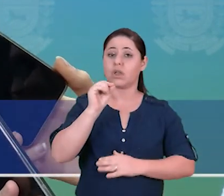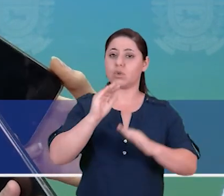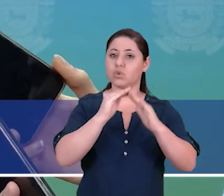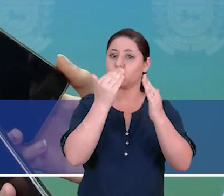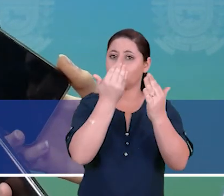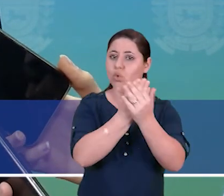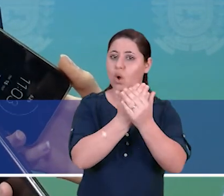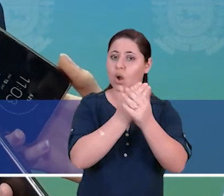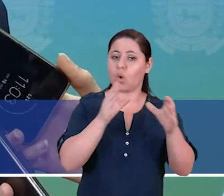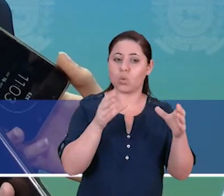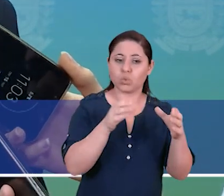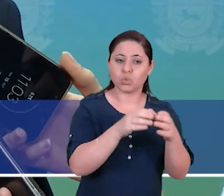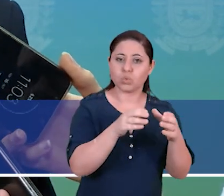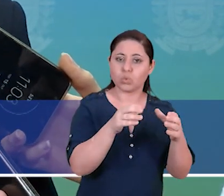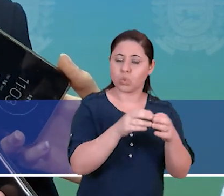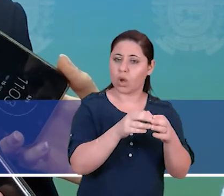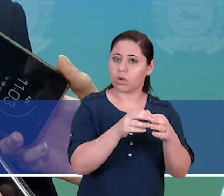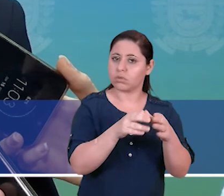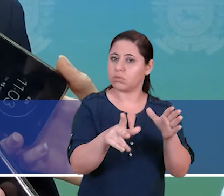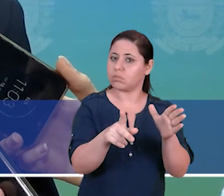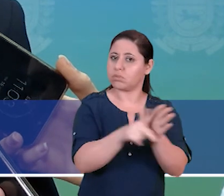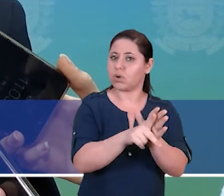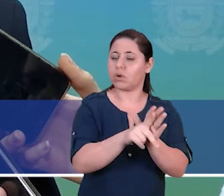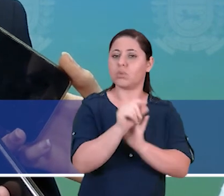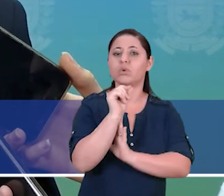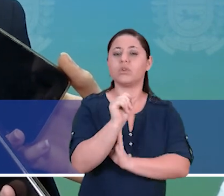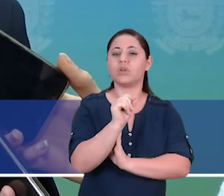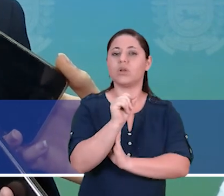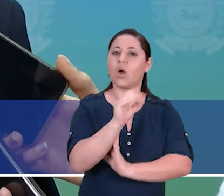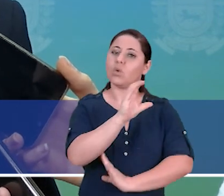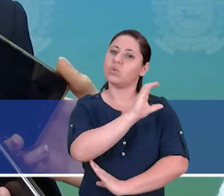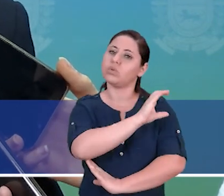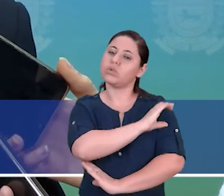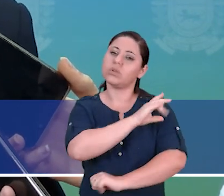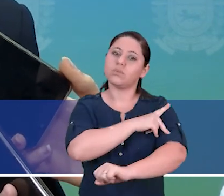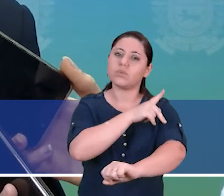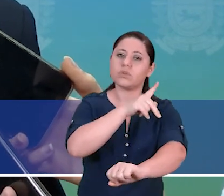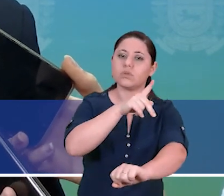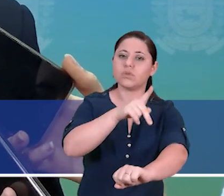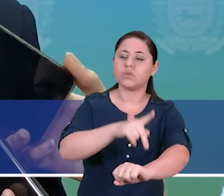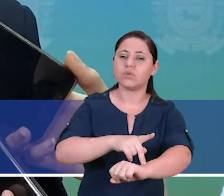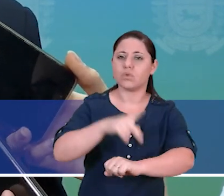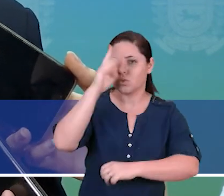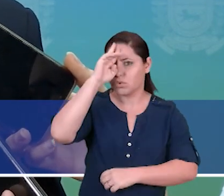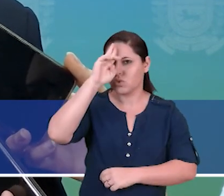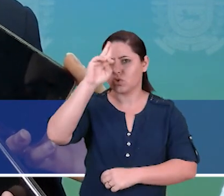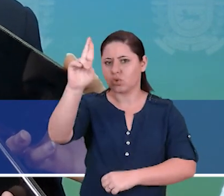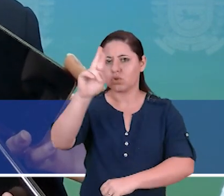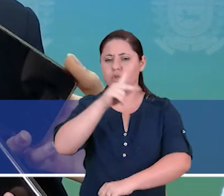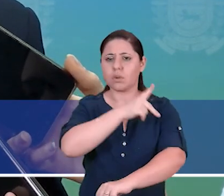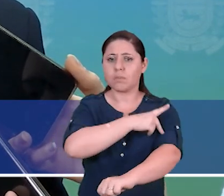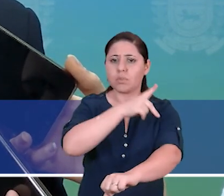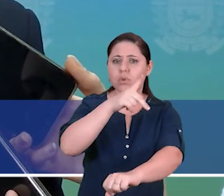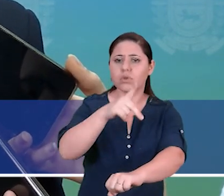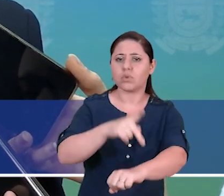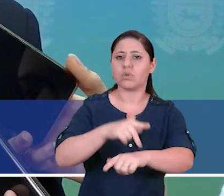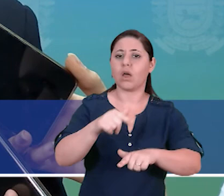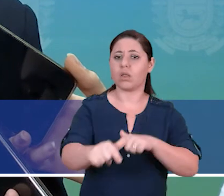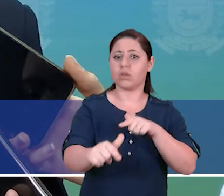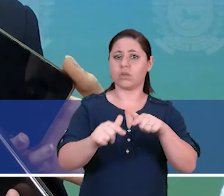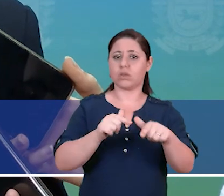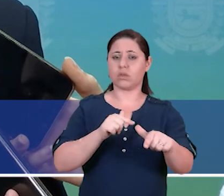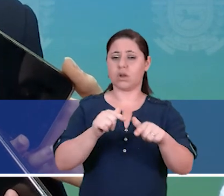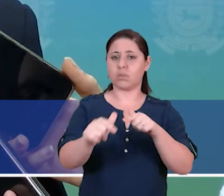que a escola é um espaço para os coordenadores pedagógicos, os diretores,